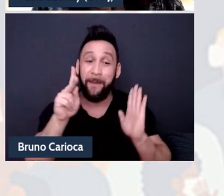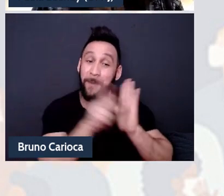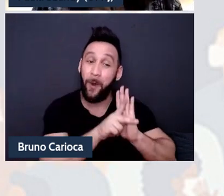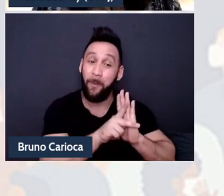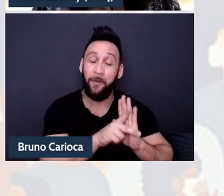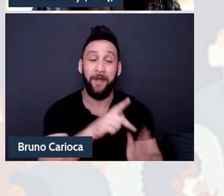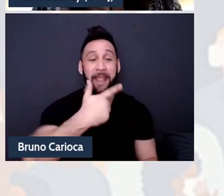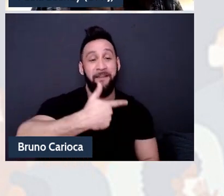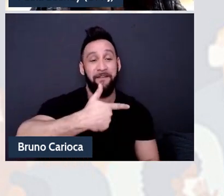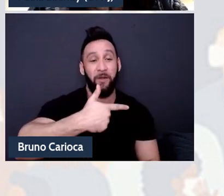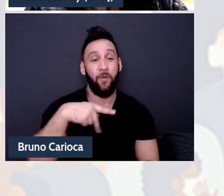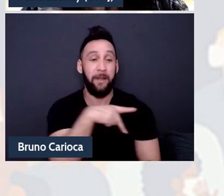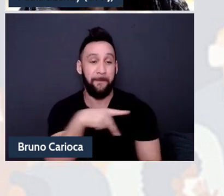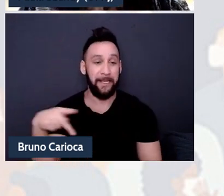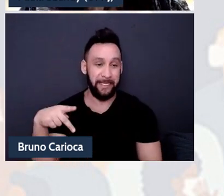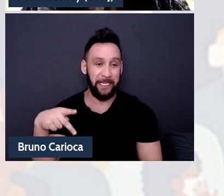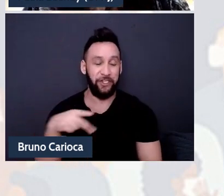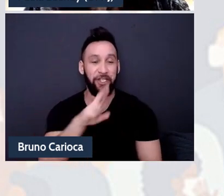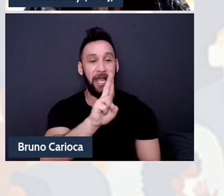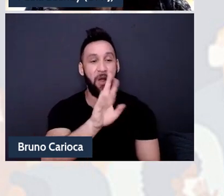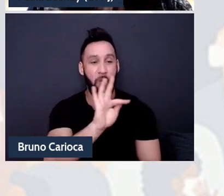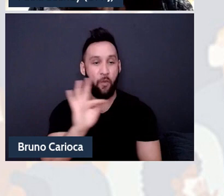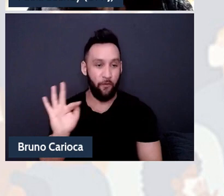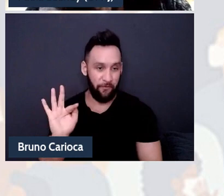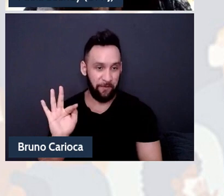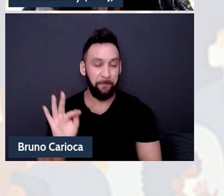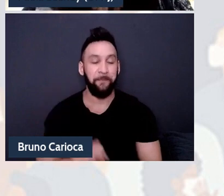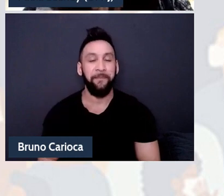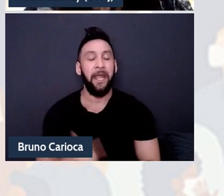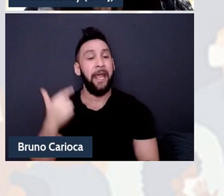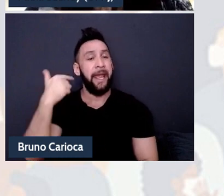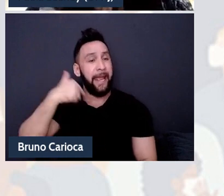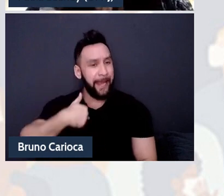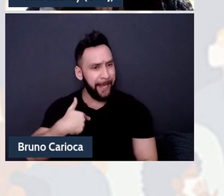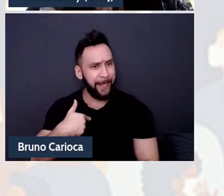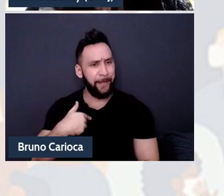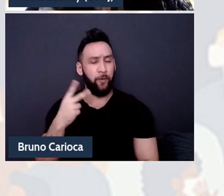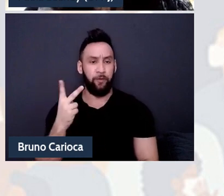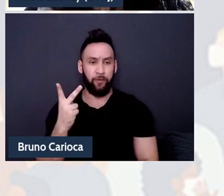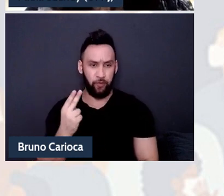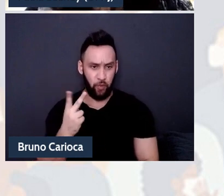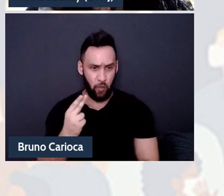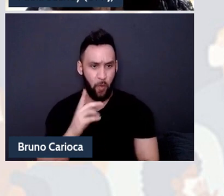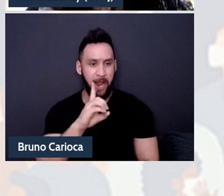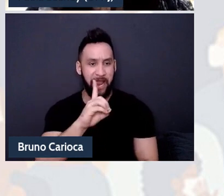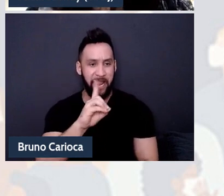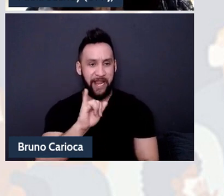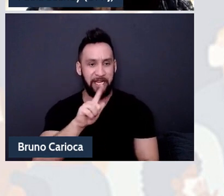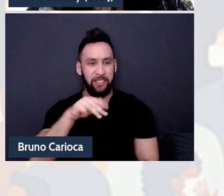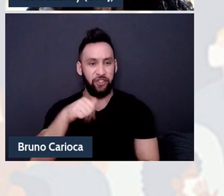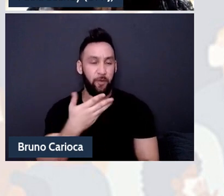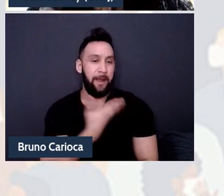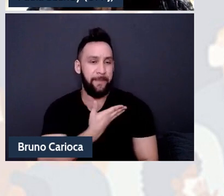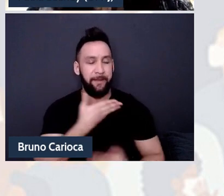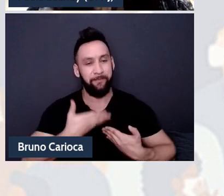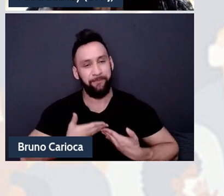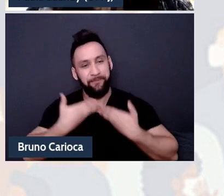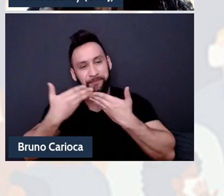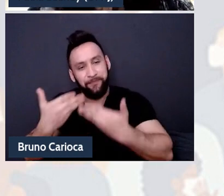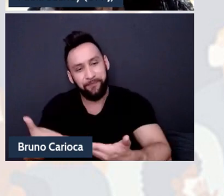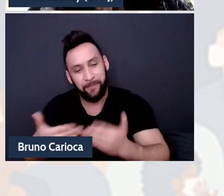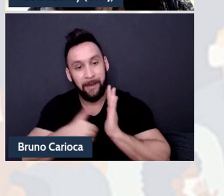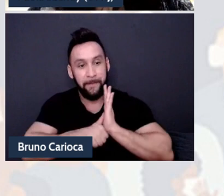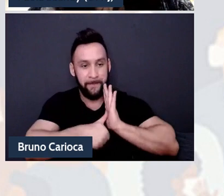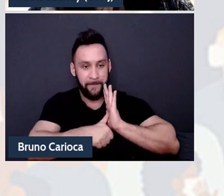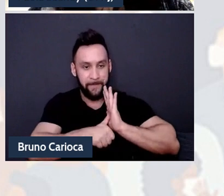vice-presidente, nós participamos fomos convidadas, né, como membros da ALAB